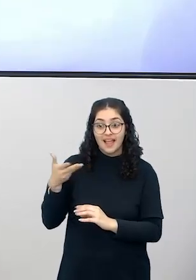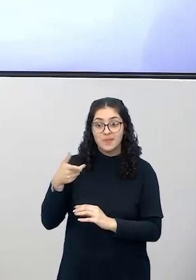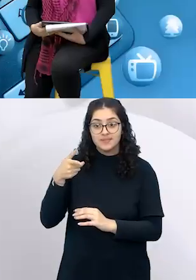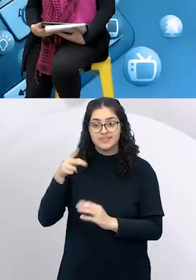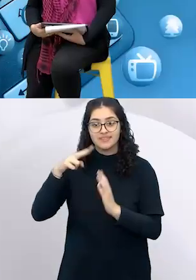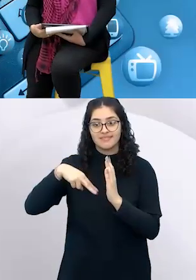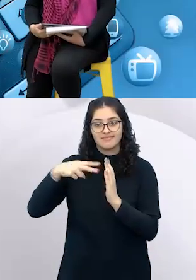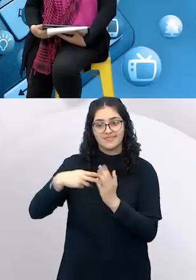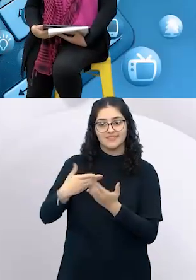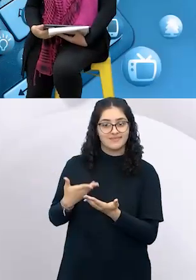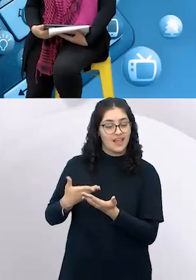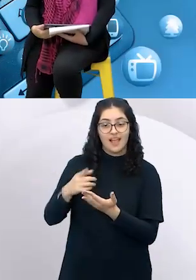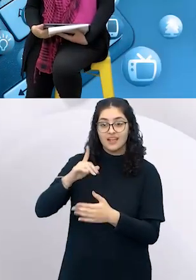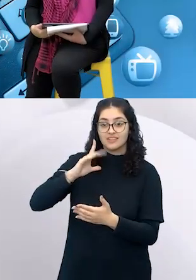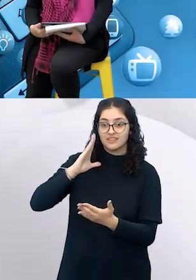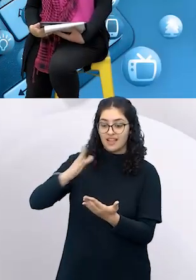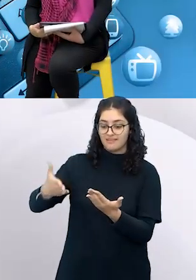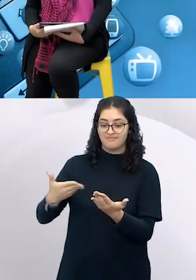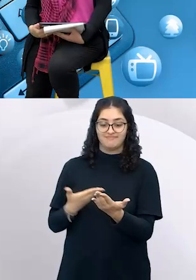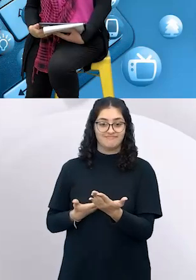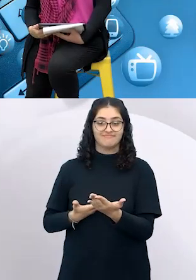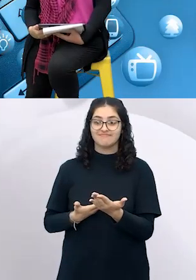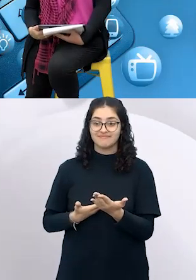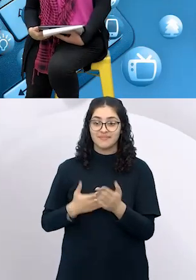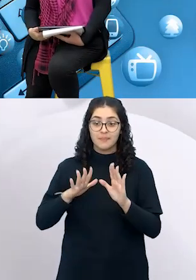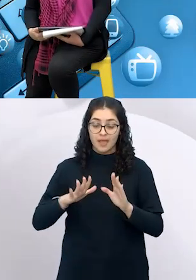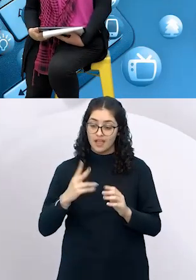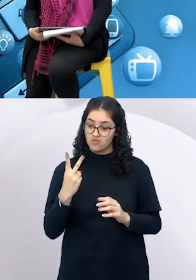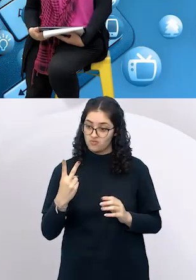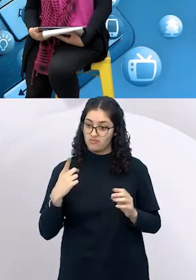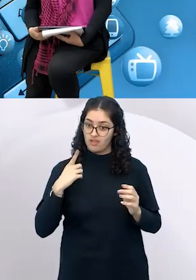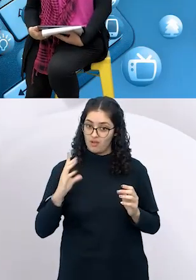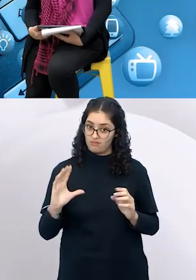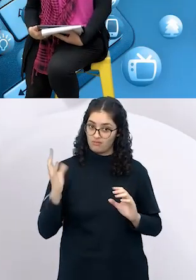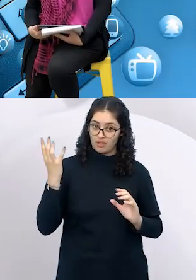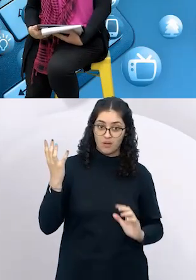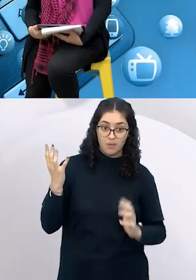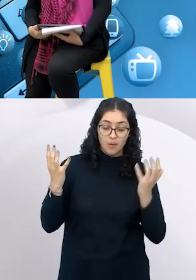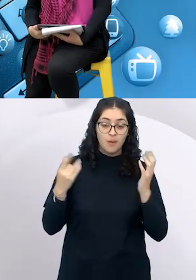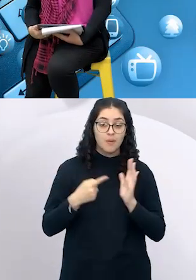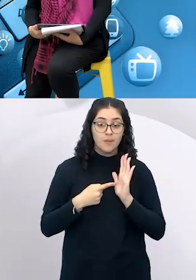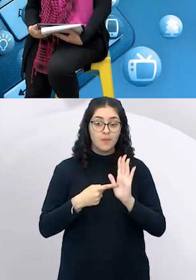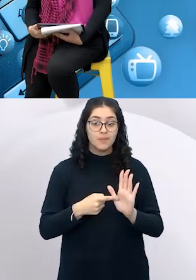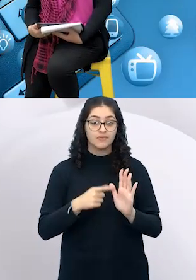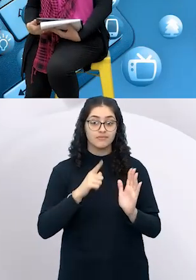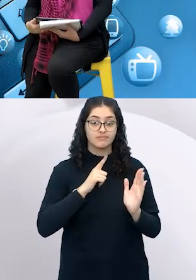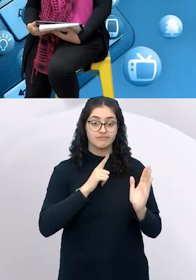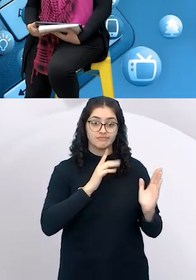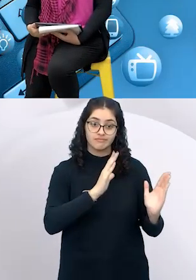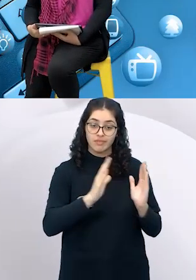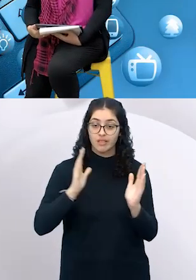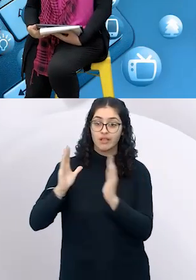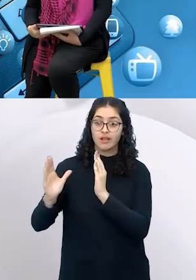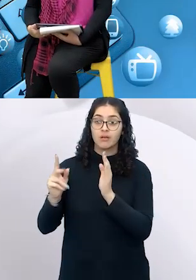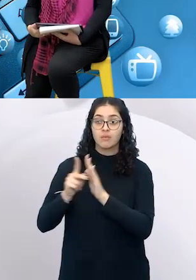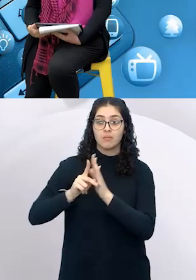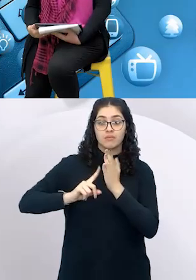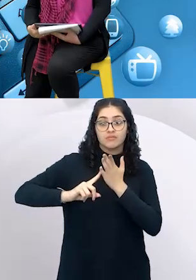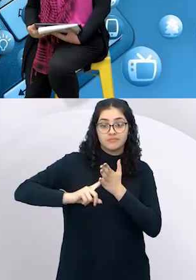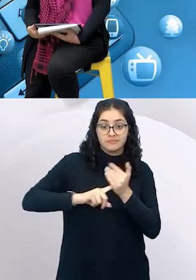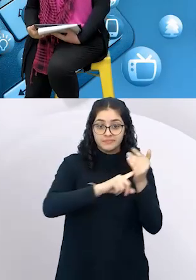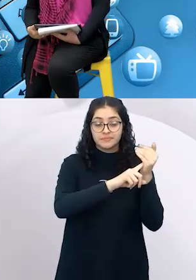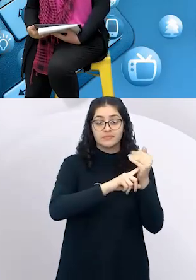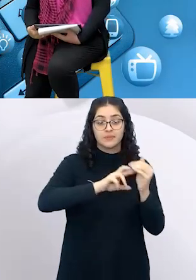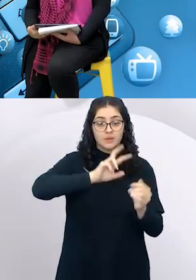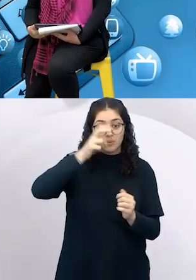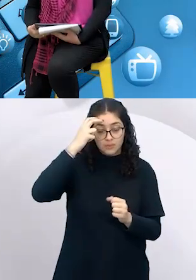está na palma da mão. Que está na palma da mão. Mas as duas situações indicam o quê? Imprime um ritmo dentro da tecnologia, portanto, Sim. da